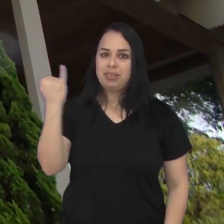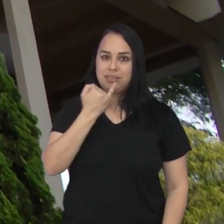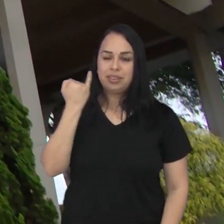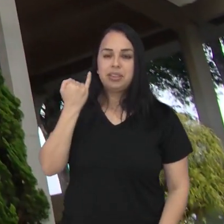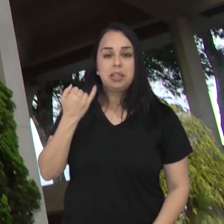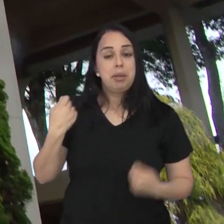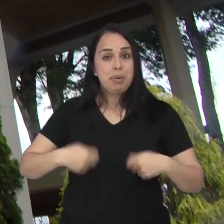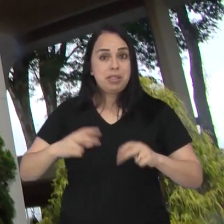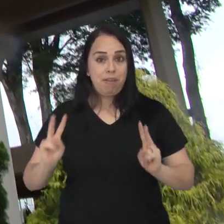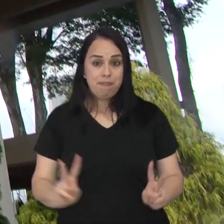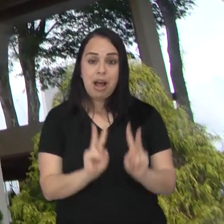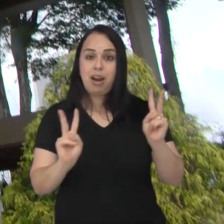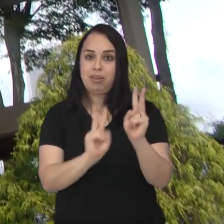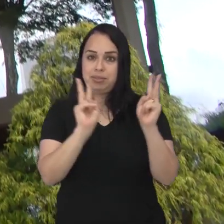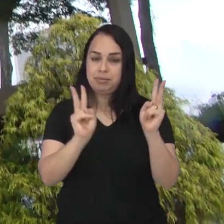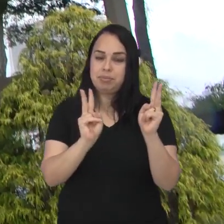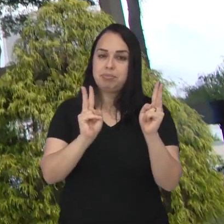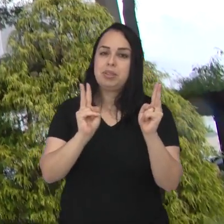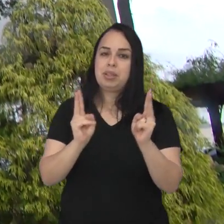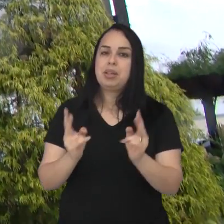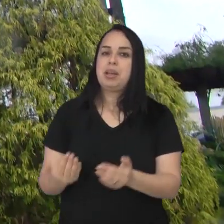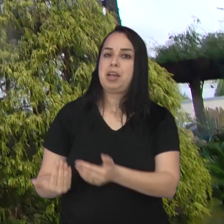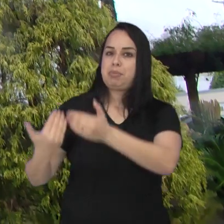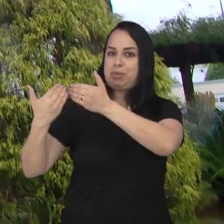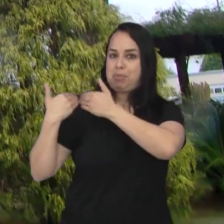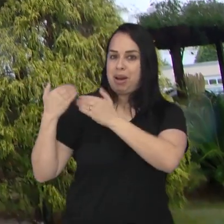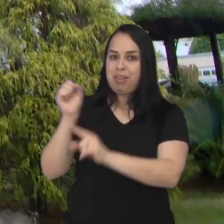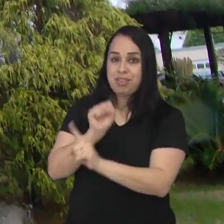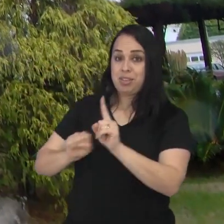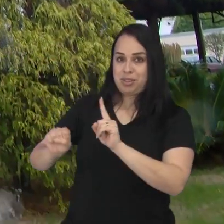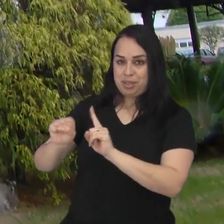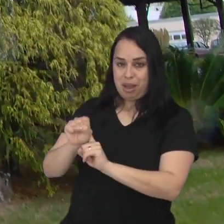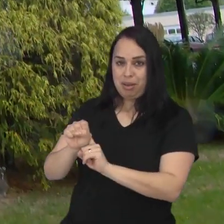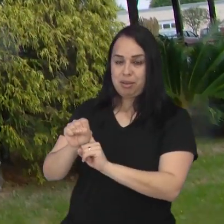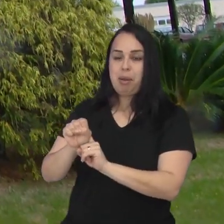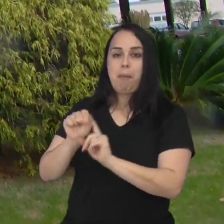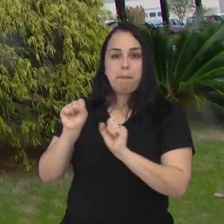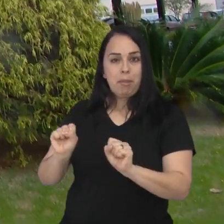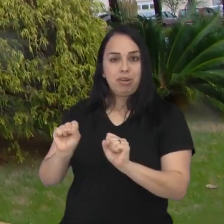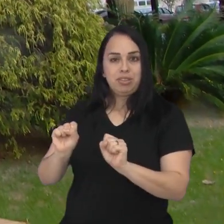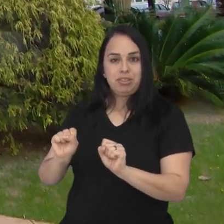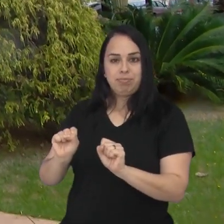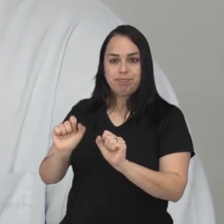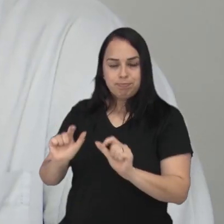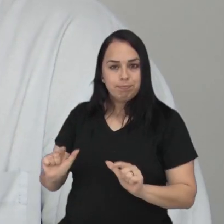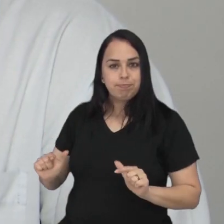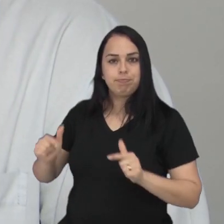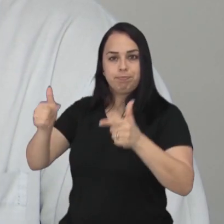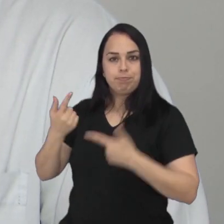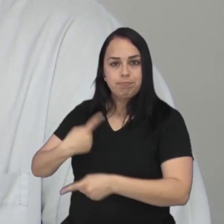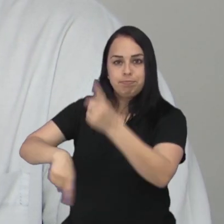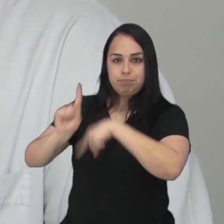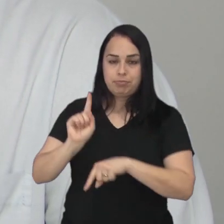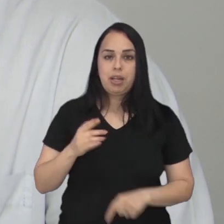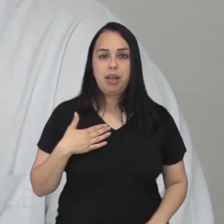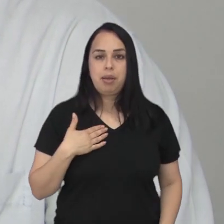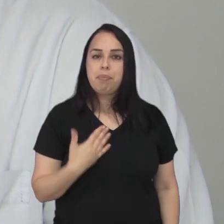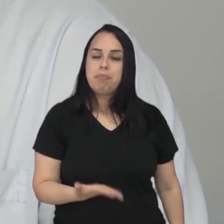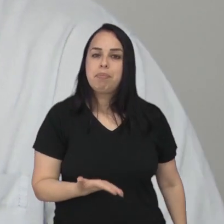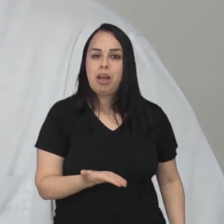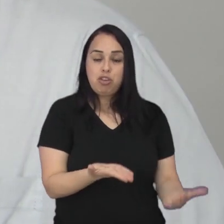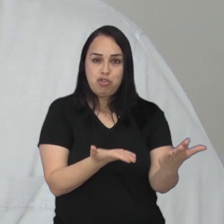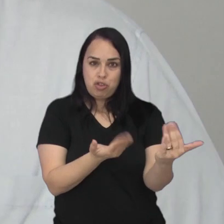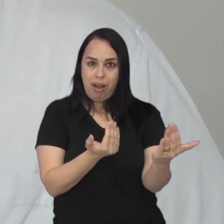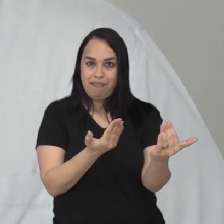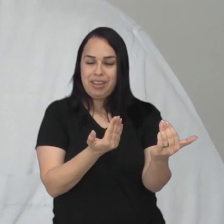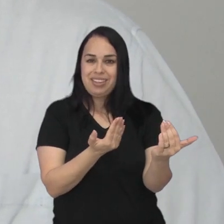deve ser valorizada. Assim, o papel social das igrejas pode ganhar ainda mais força. Eu acredito muito na juventude. Por